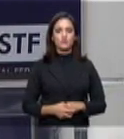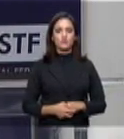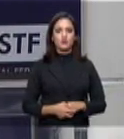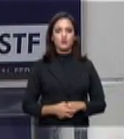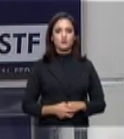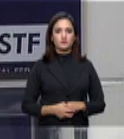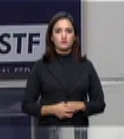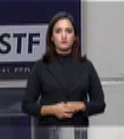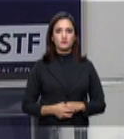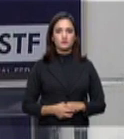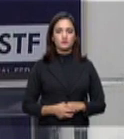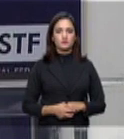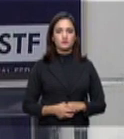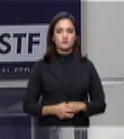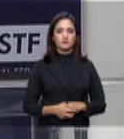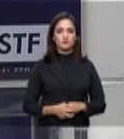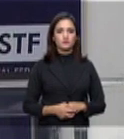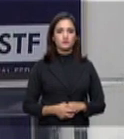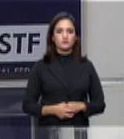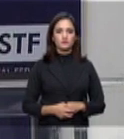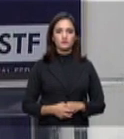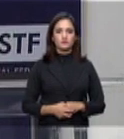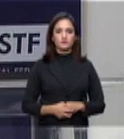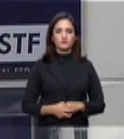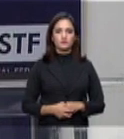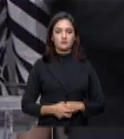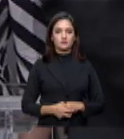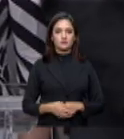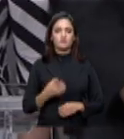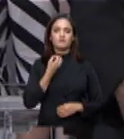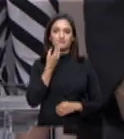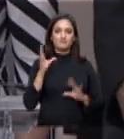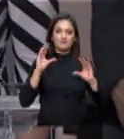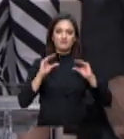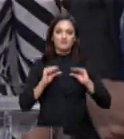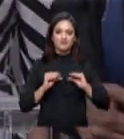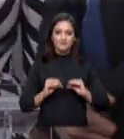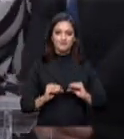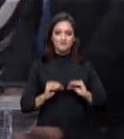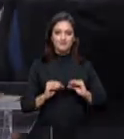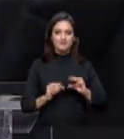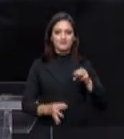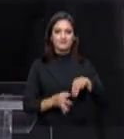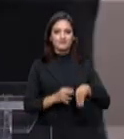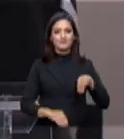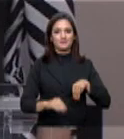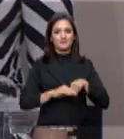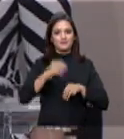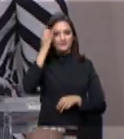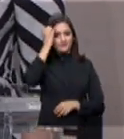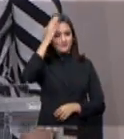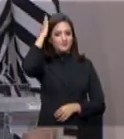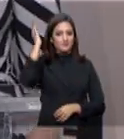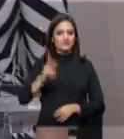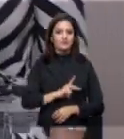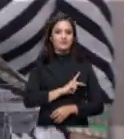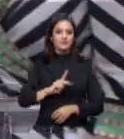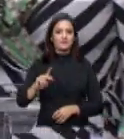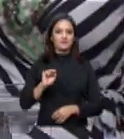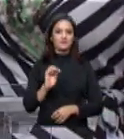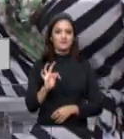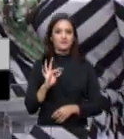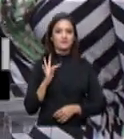Boa noite, ministro Luiz Fux, presidente do STF. Ministros